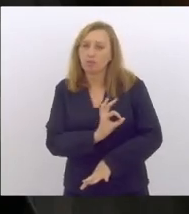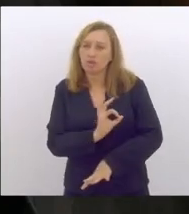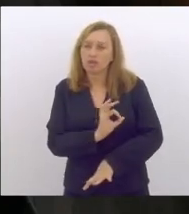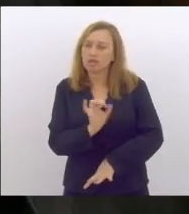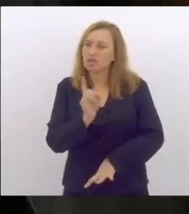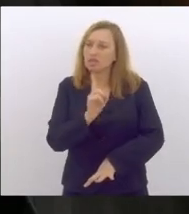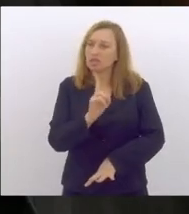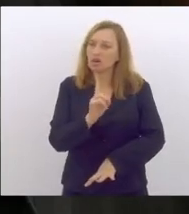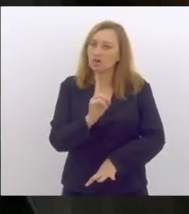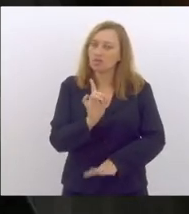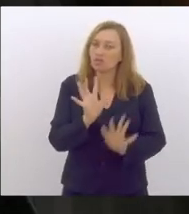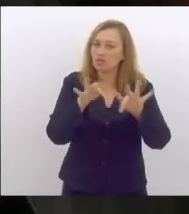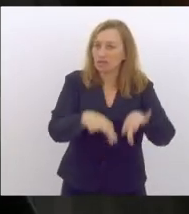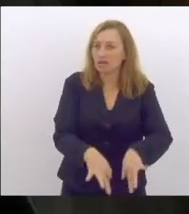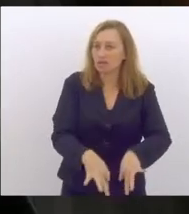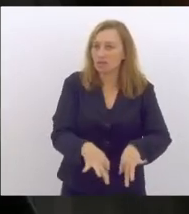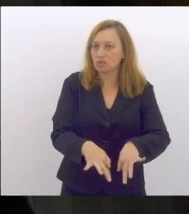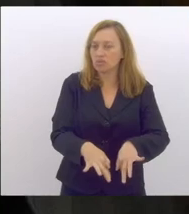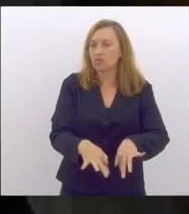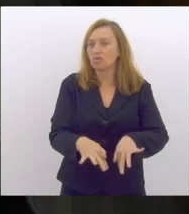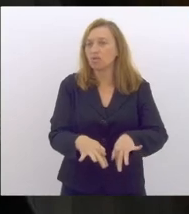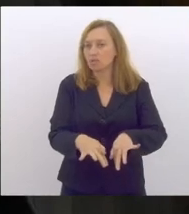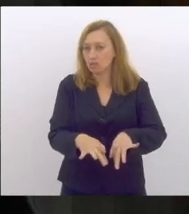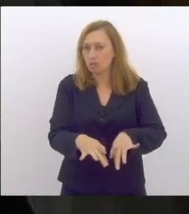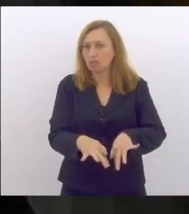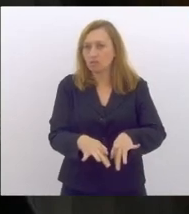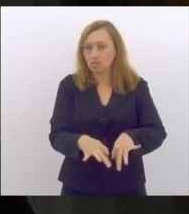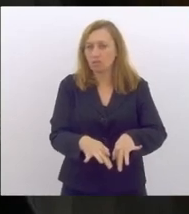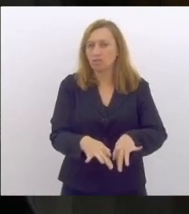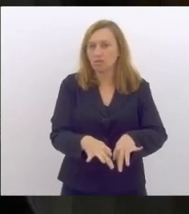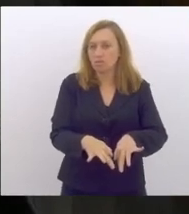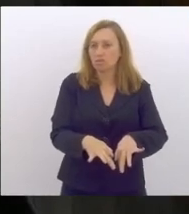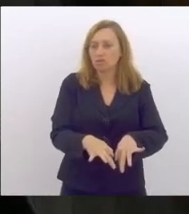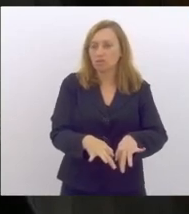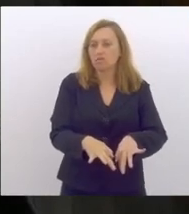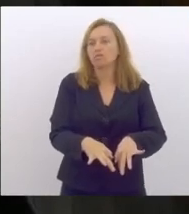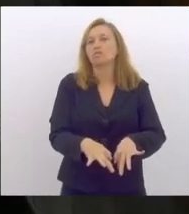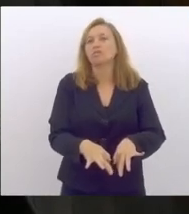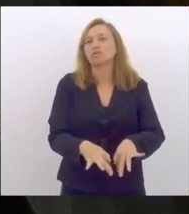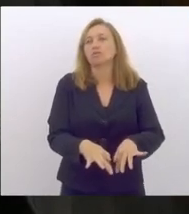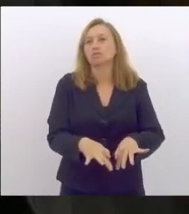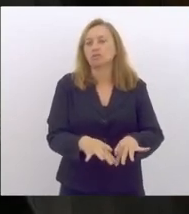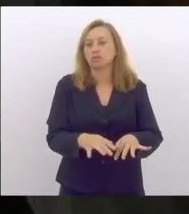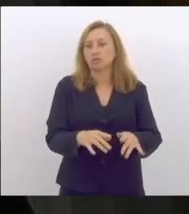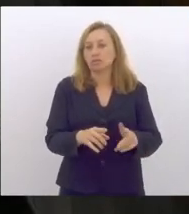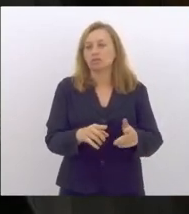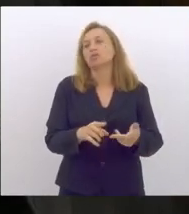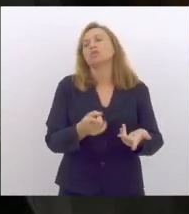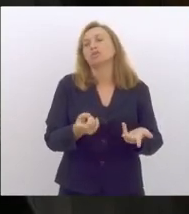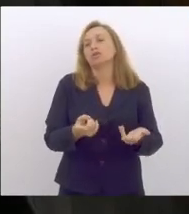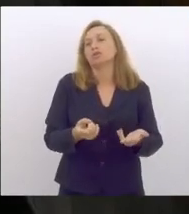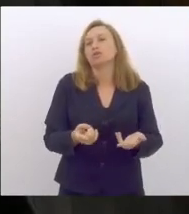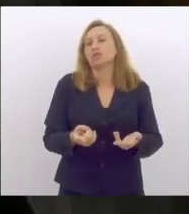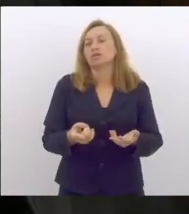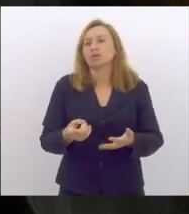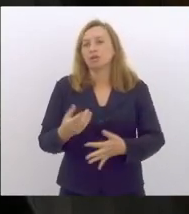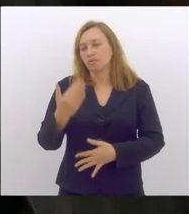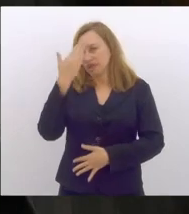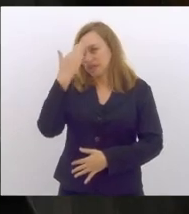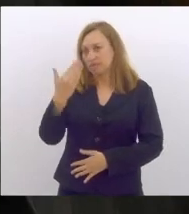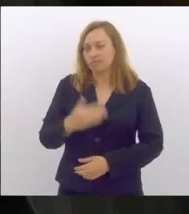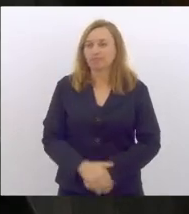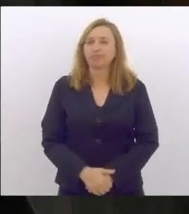deu baixa no andar de prisão que já tinha causado em primeira na primeira ocasião a prisão indevida irregular tudo Luiz Carlos era isso